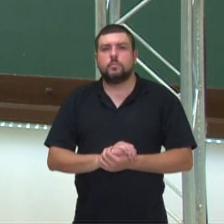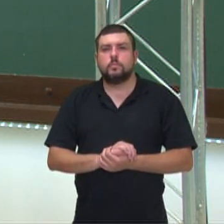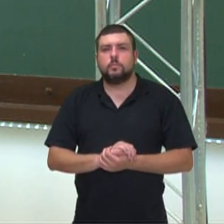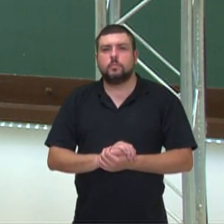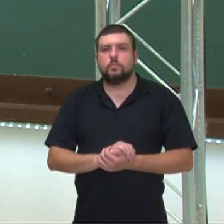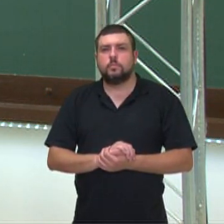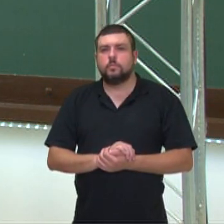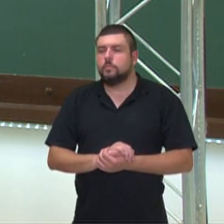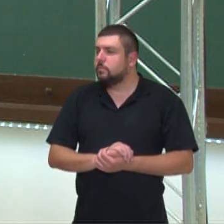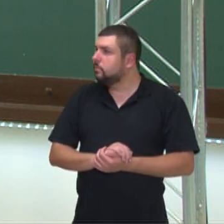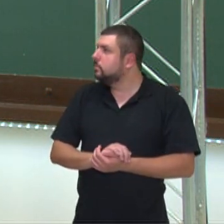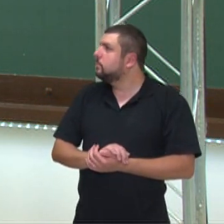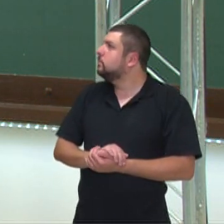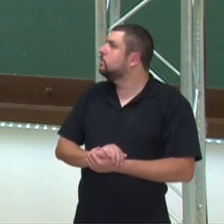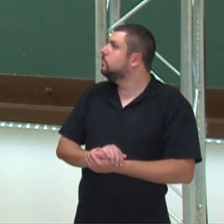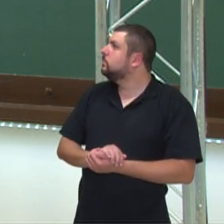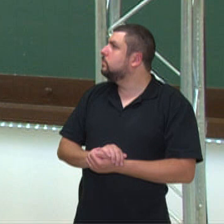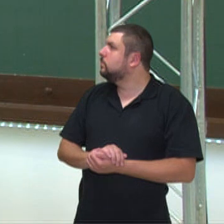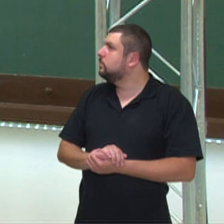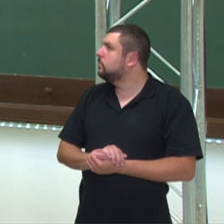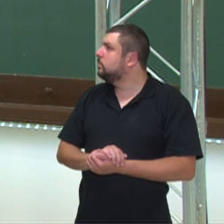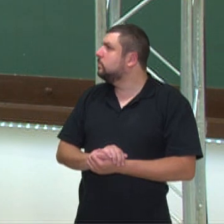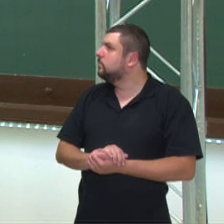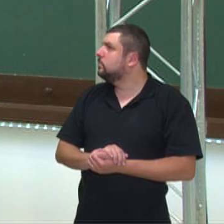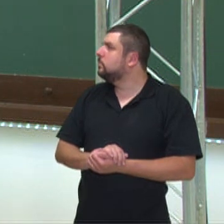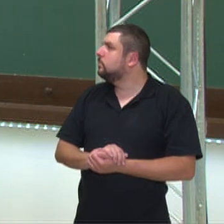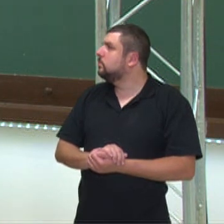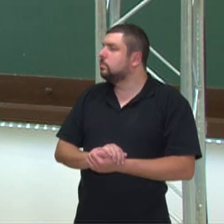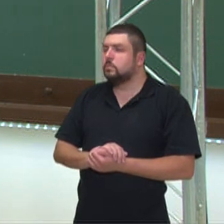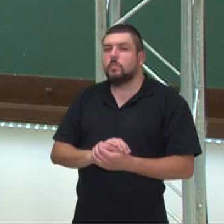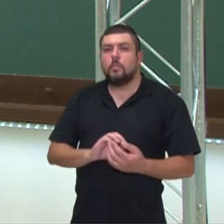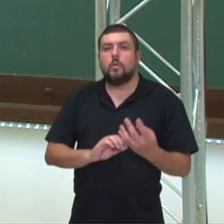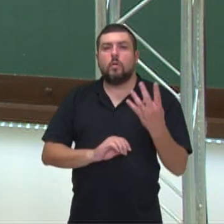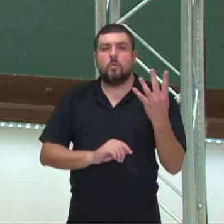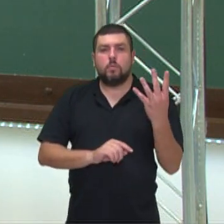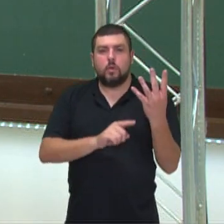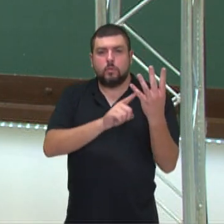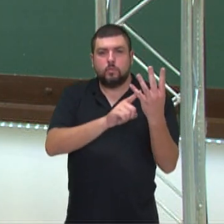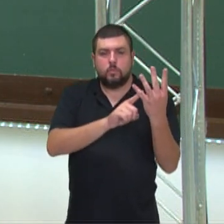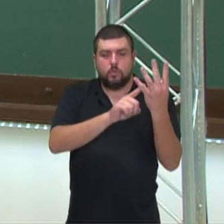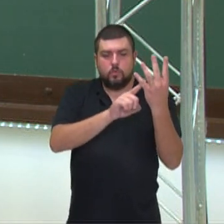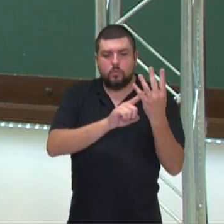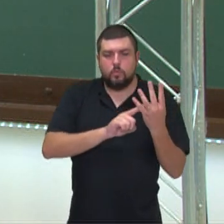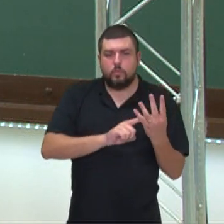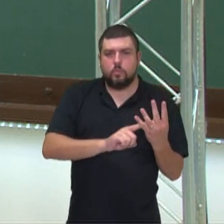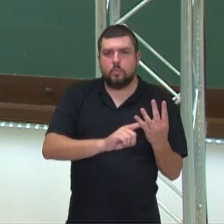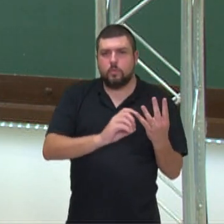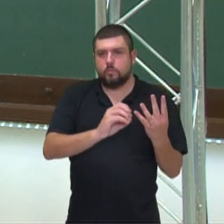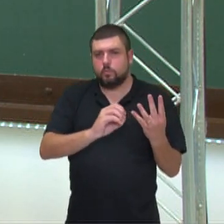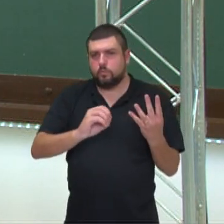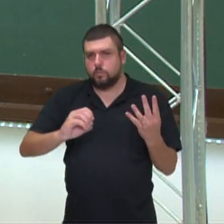Mais. O 40, como é que eu li? O 4, como é que eu li? 40.000. Então, ficou?